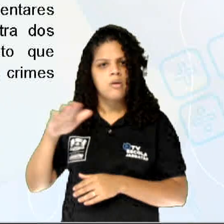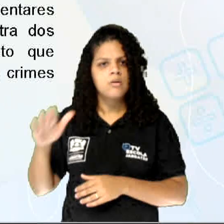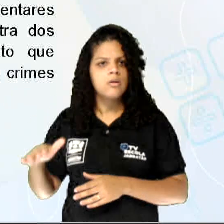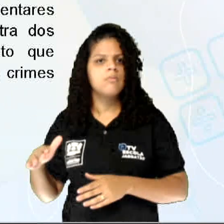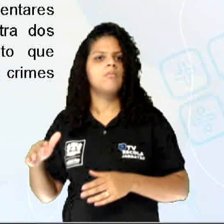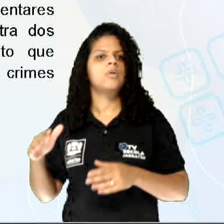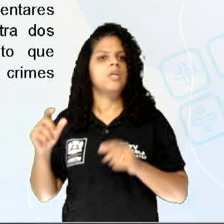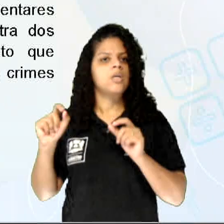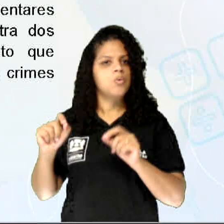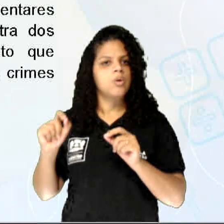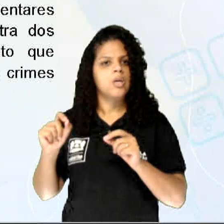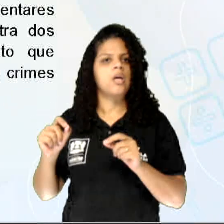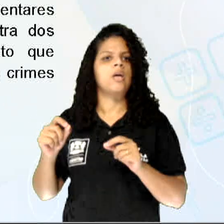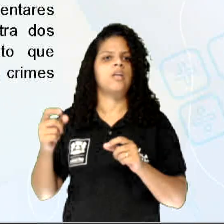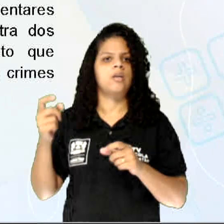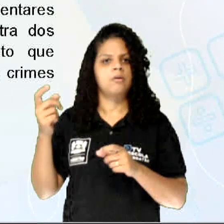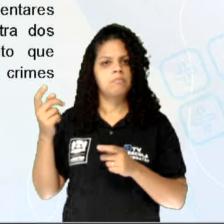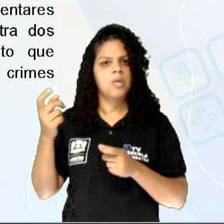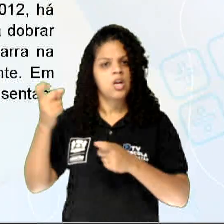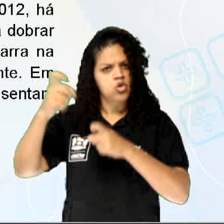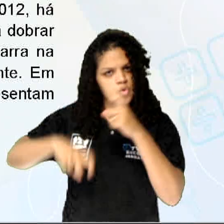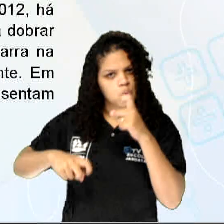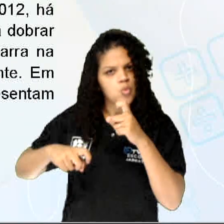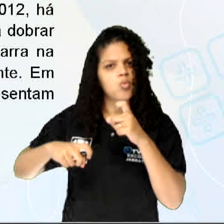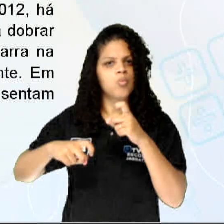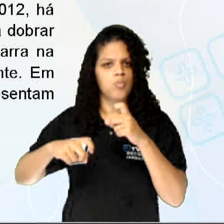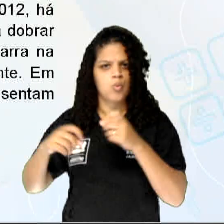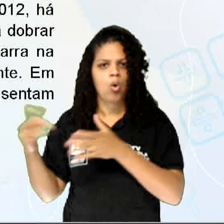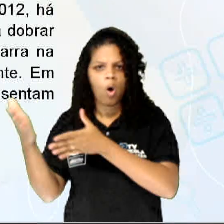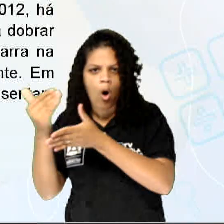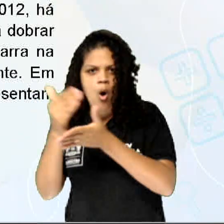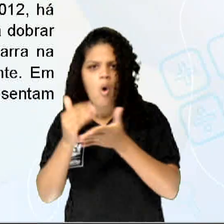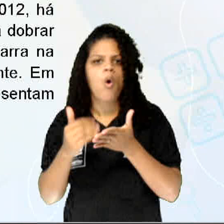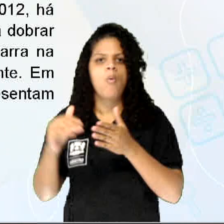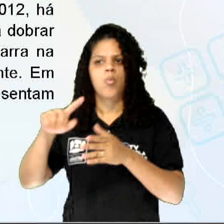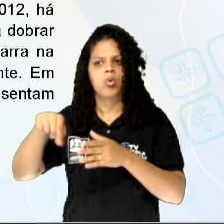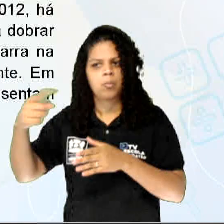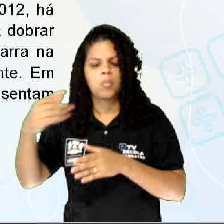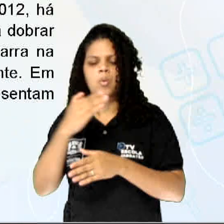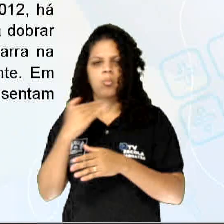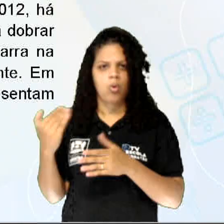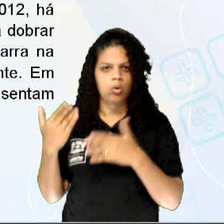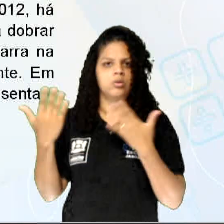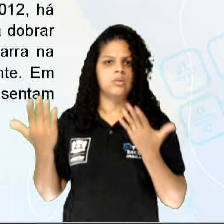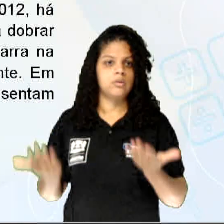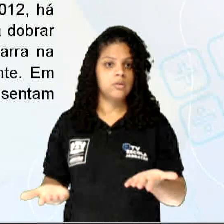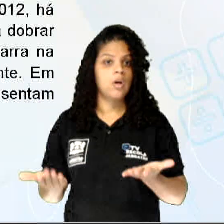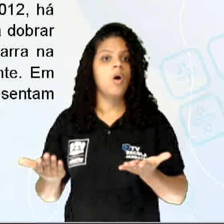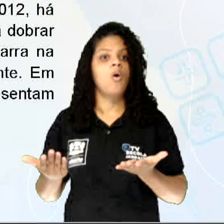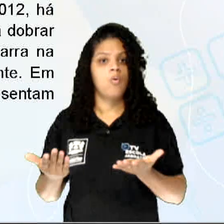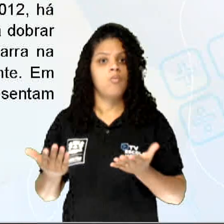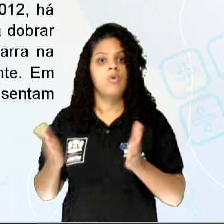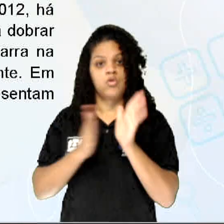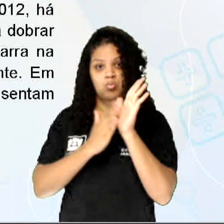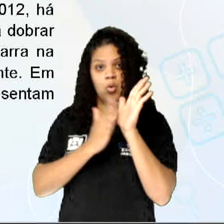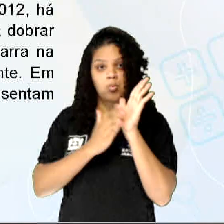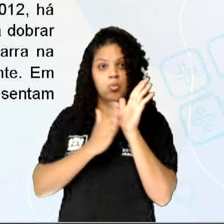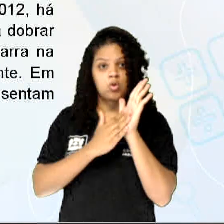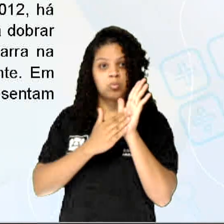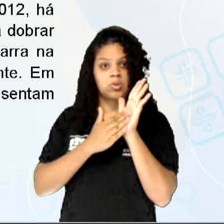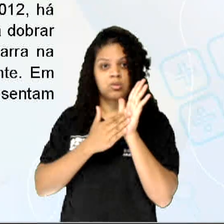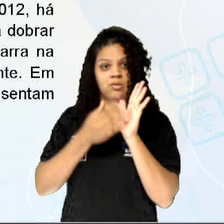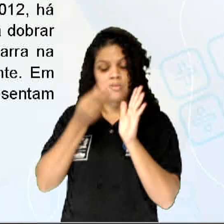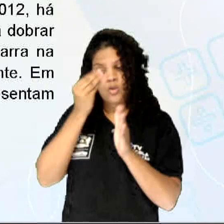homicídio, latrocínio e estupro. Ambas as propostas parecem ignorar a exaustão do